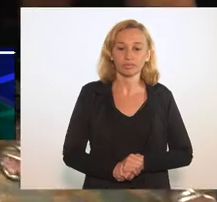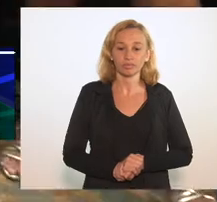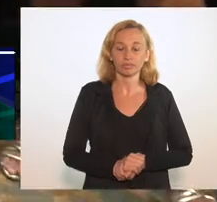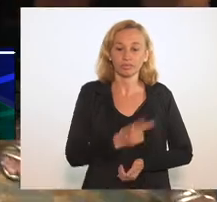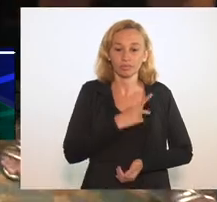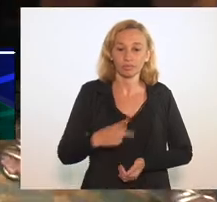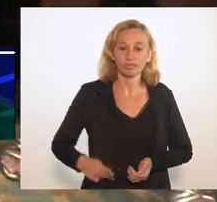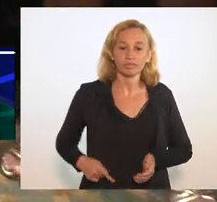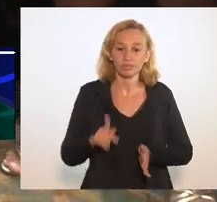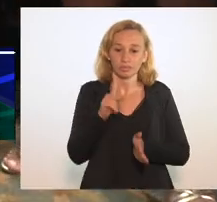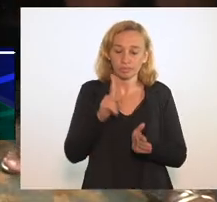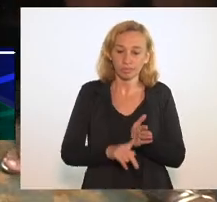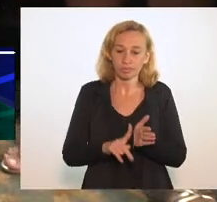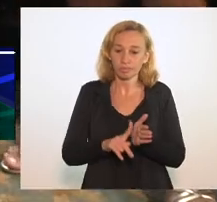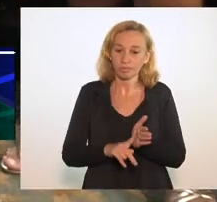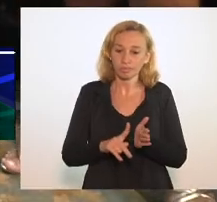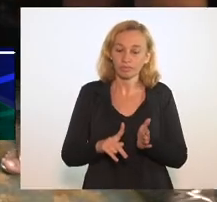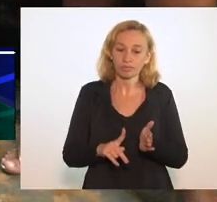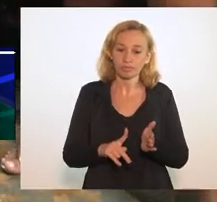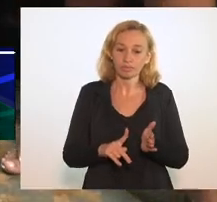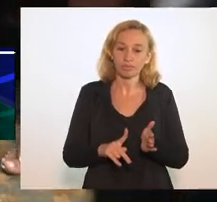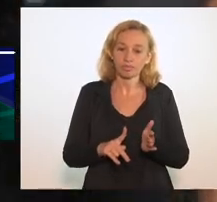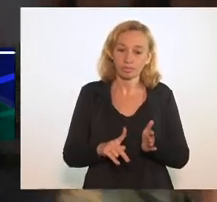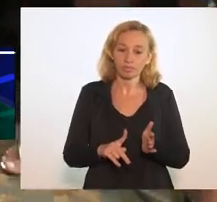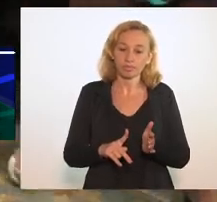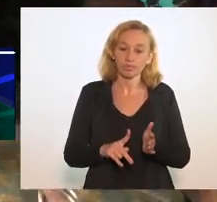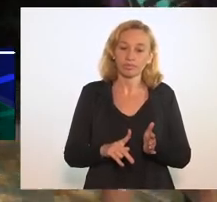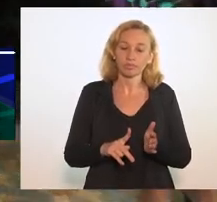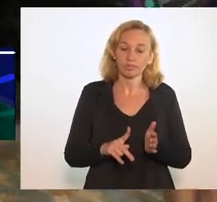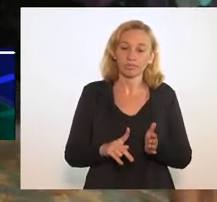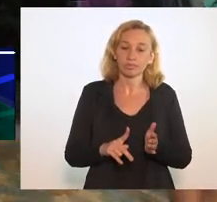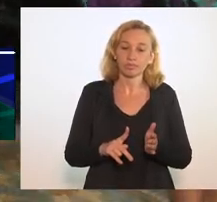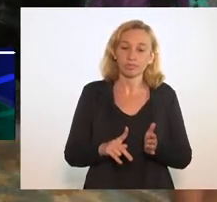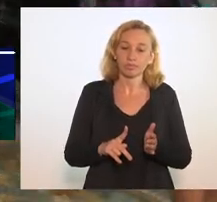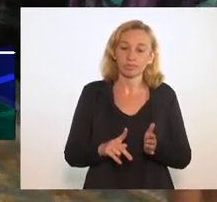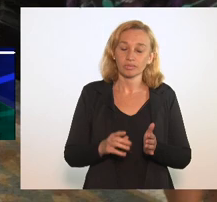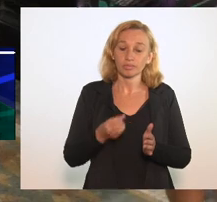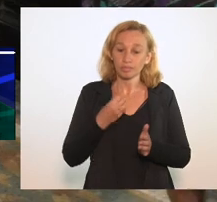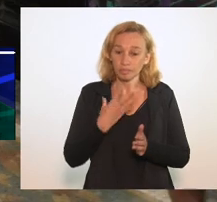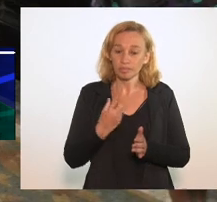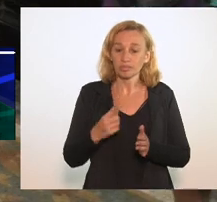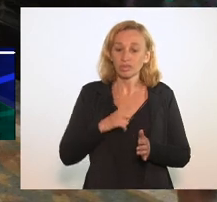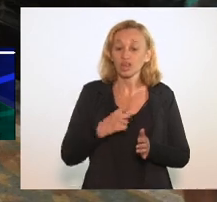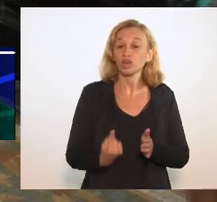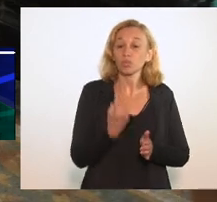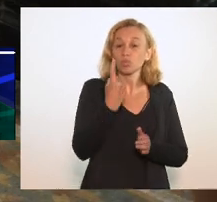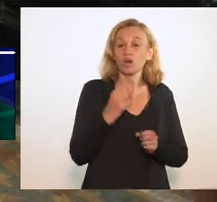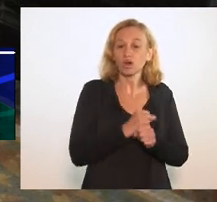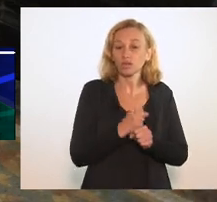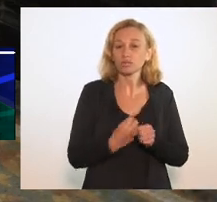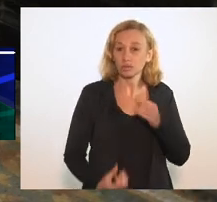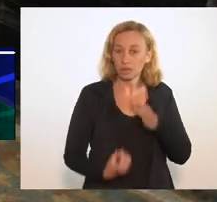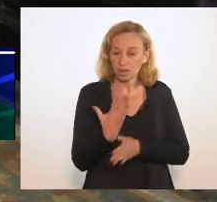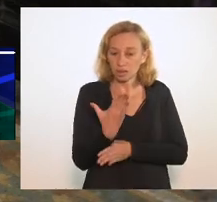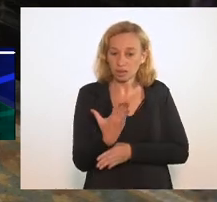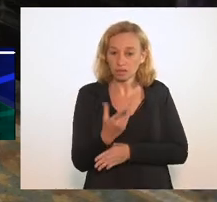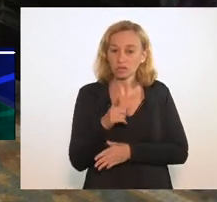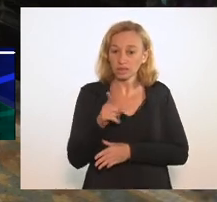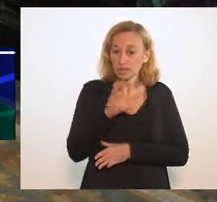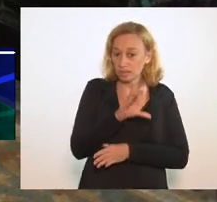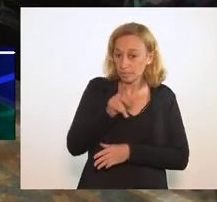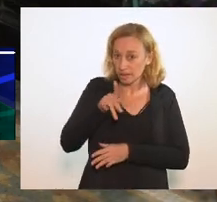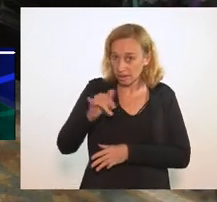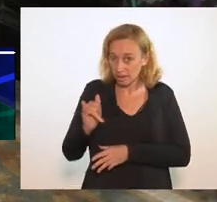Presidente, o projeto é meritório, merece prosperar. Tem um ano que nós fizemos essa